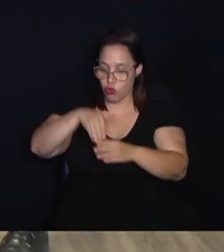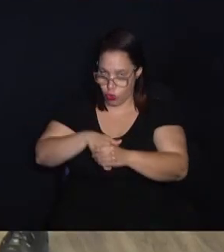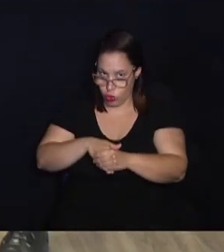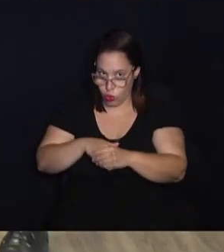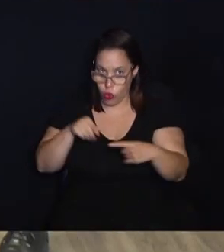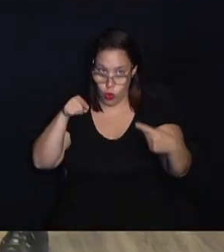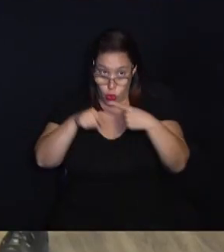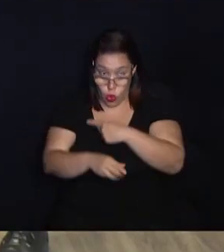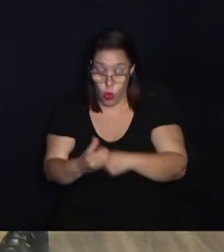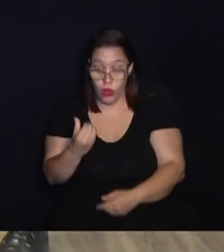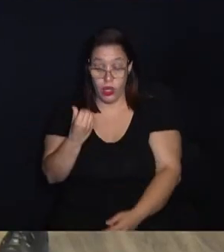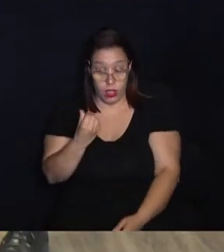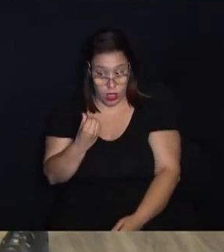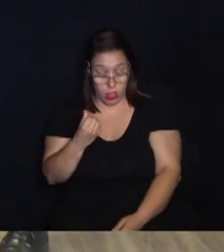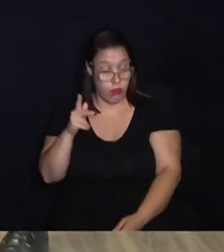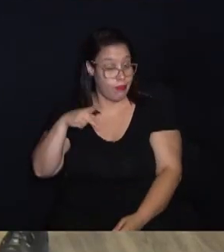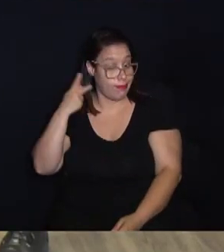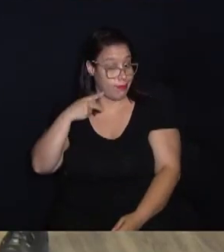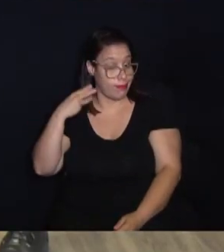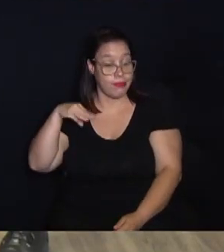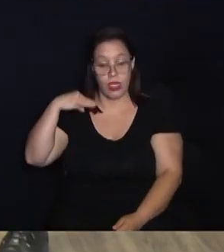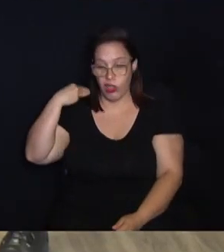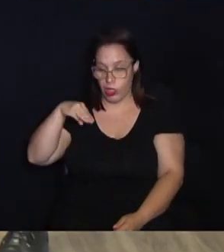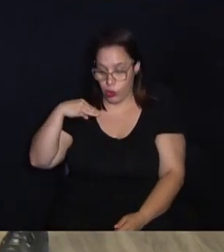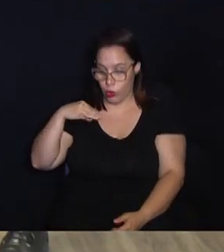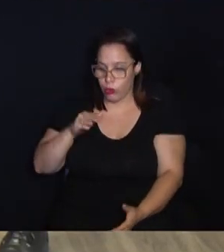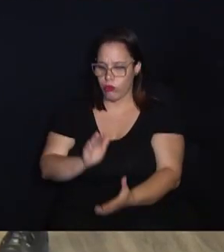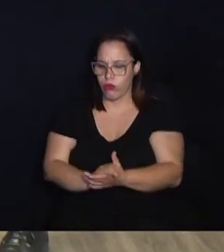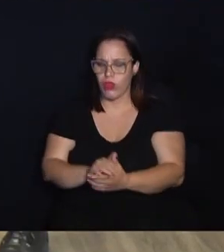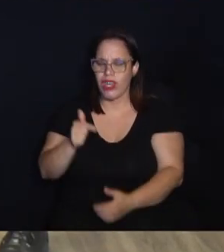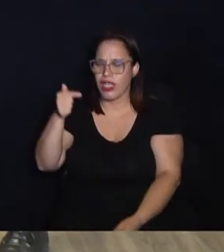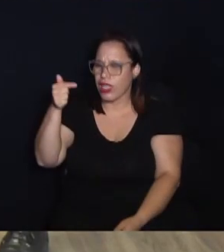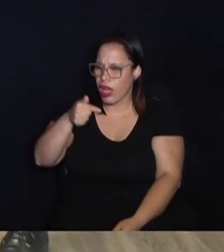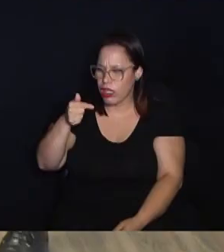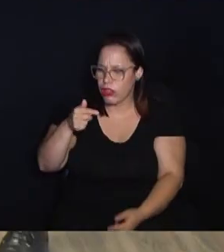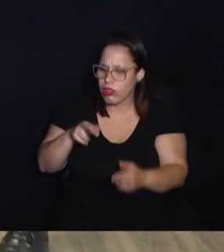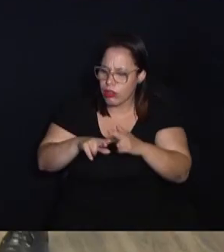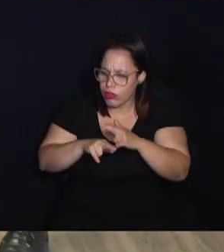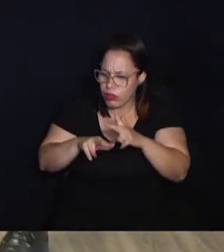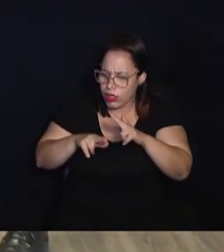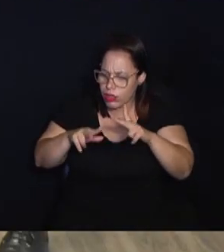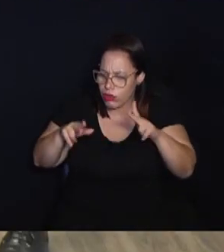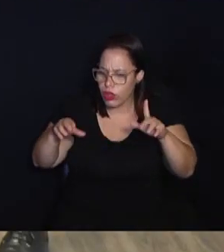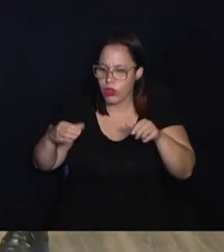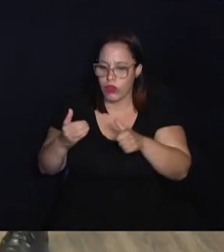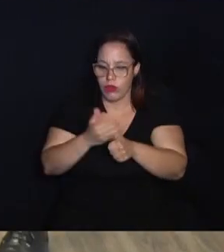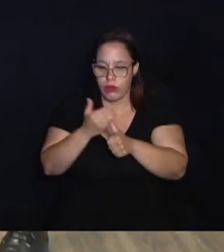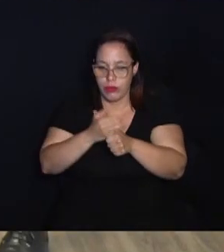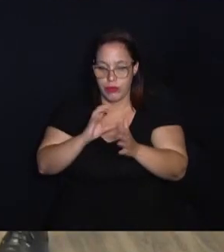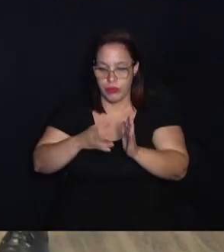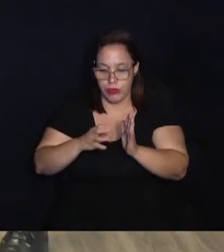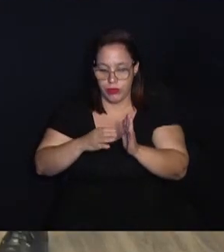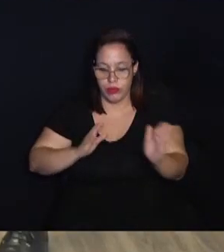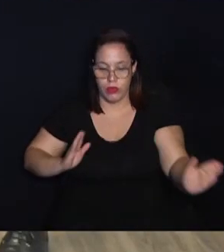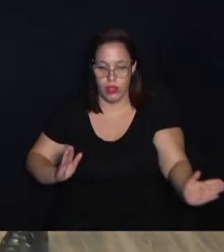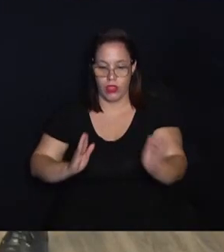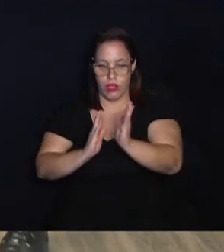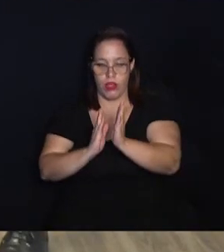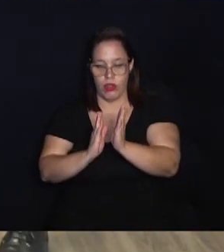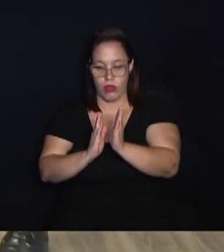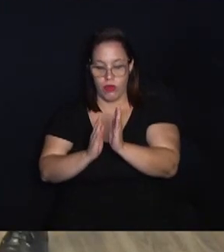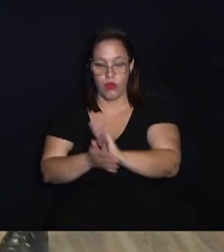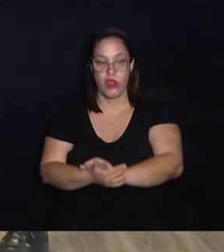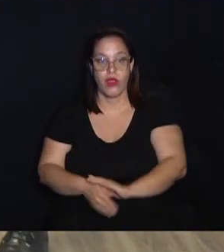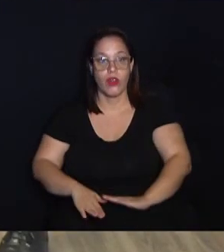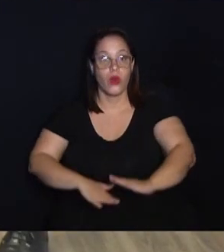6 obtidos pela vereadora Mariana Conte. E são 7 diferentes partidos que estão à frente da nova gestão da